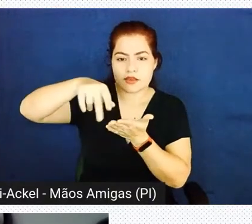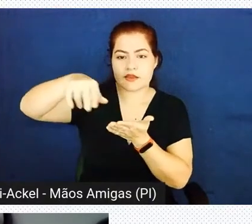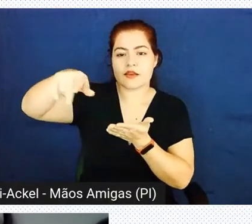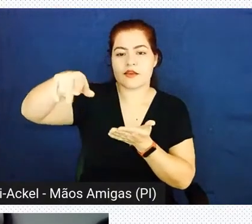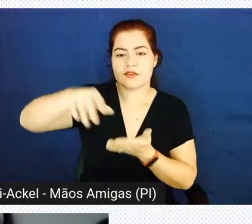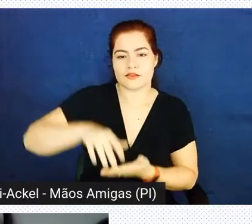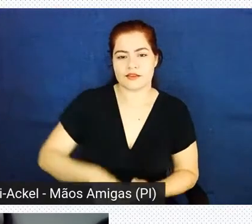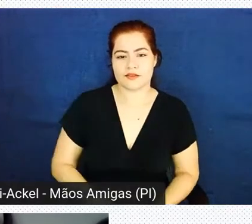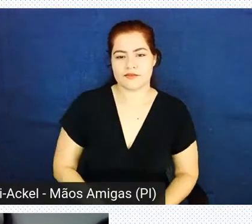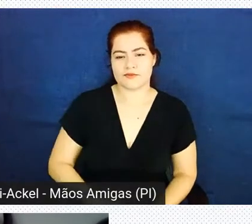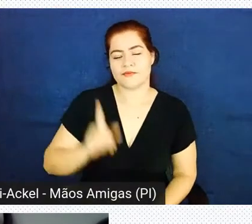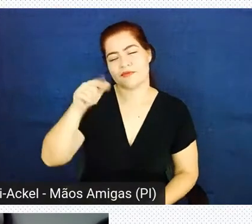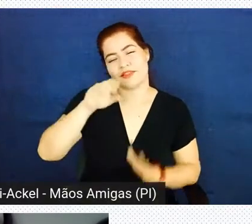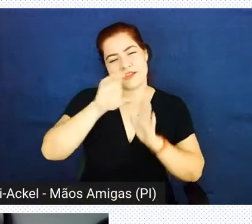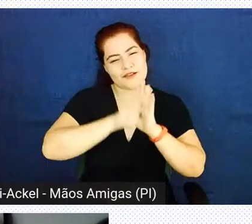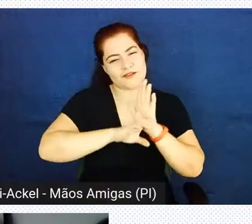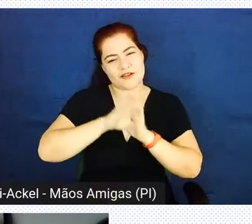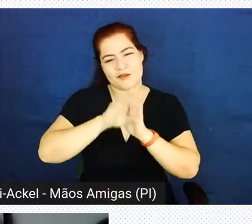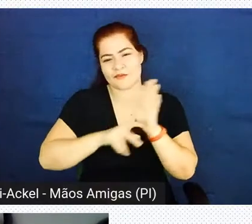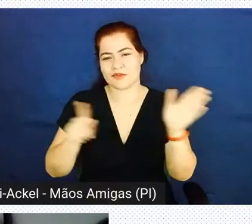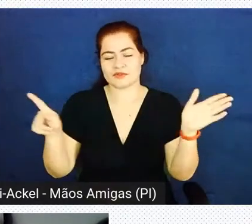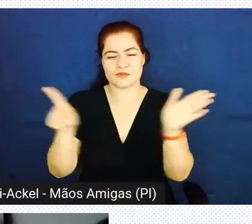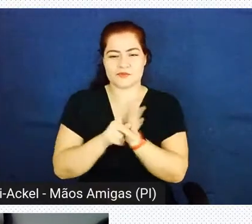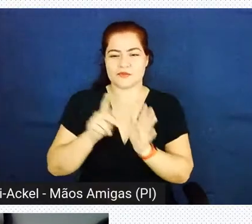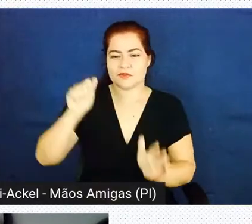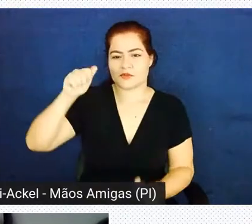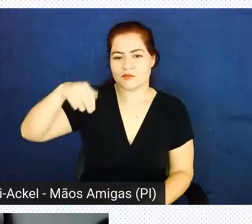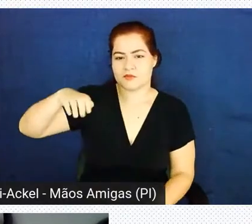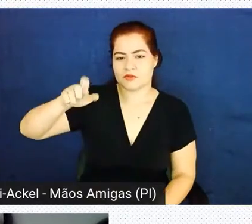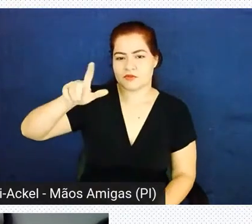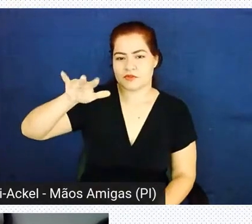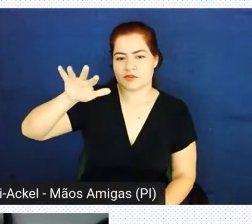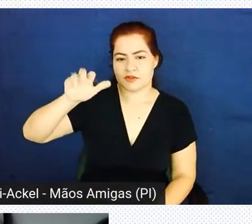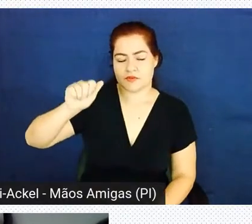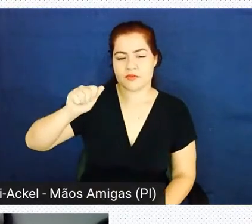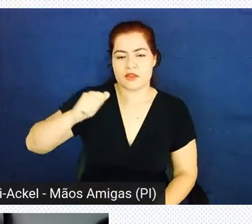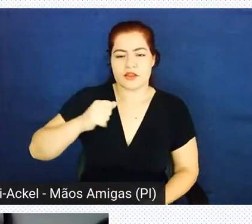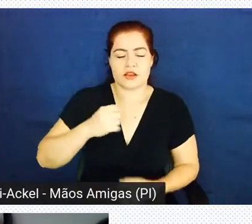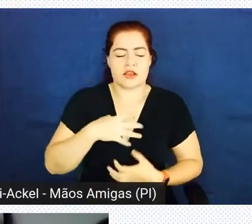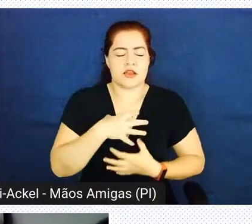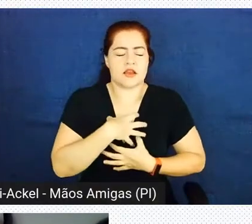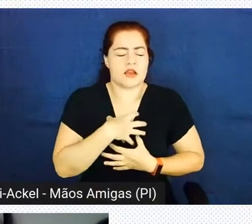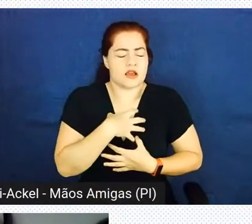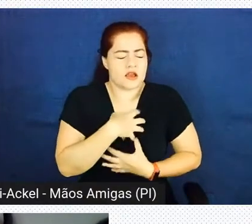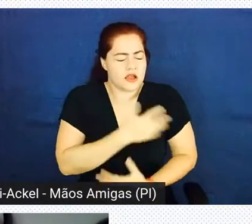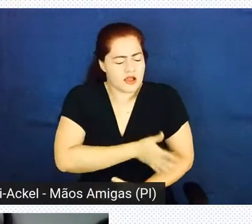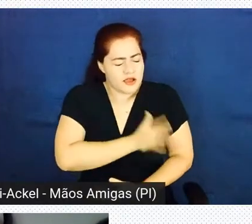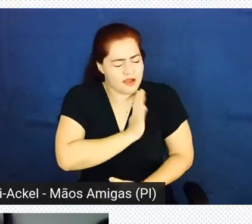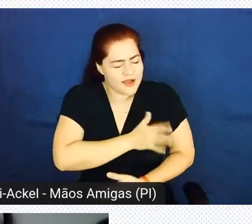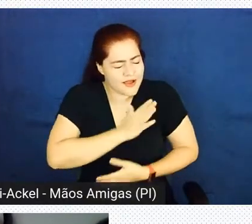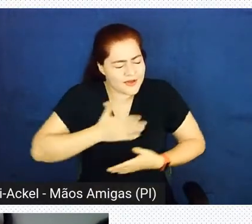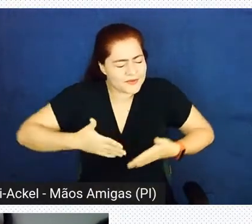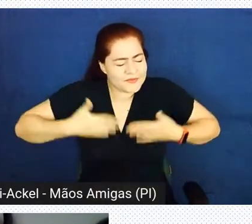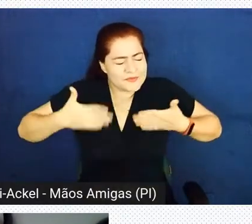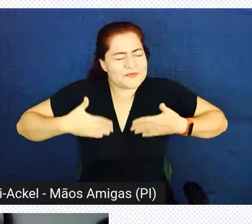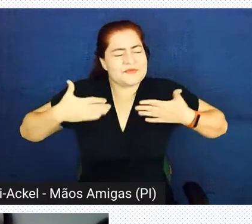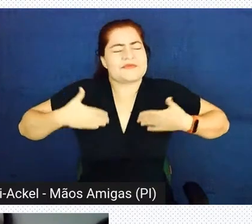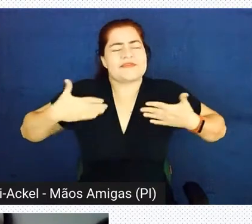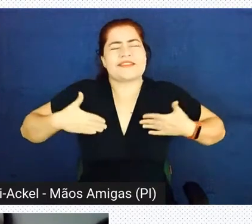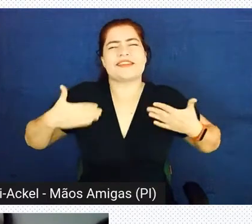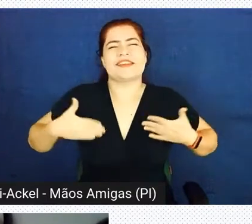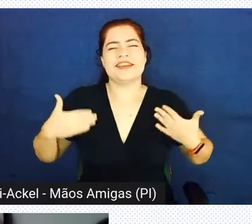Esse capítulo de Amélia me enche o coração, primeiro de alegria, porque cada